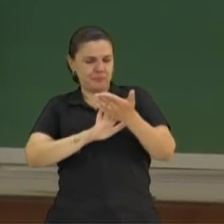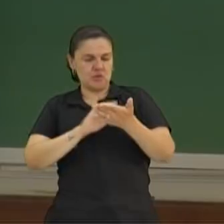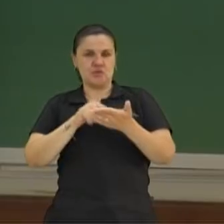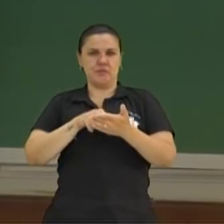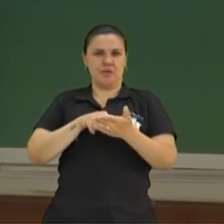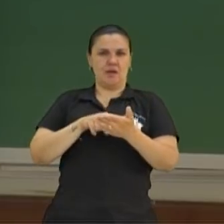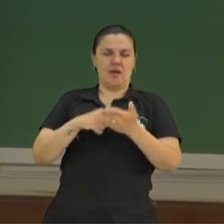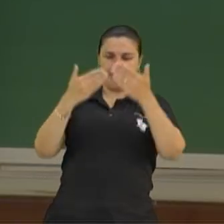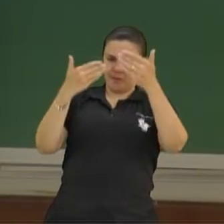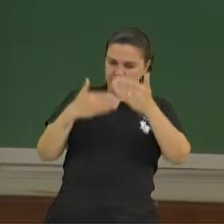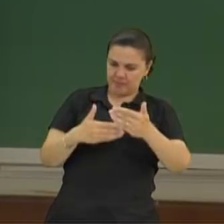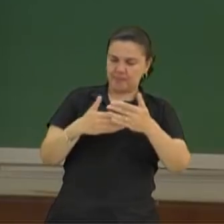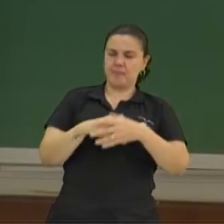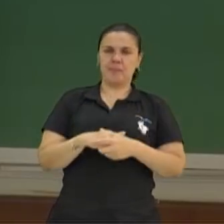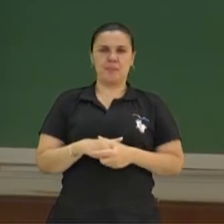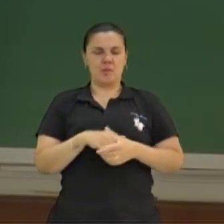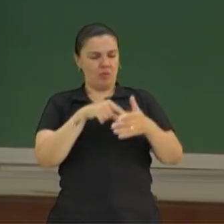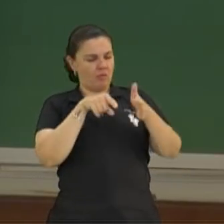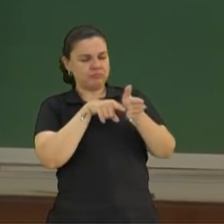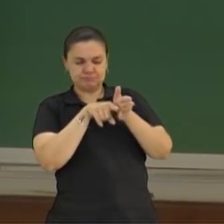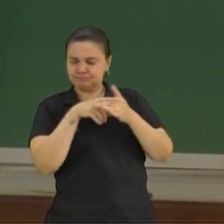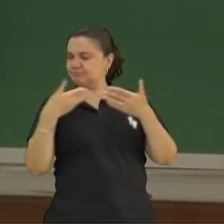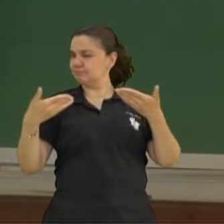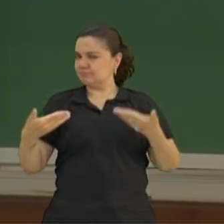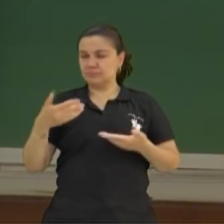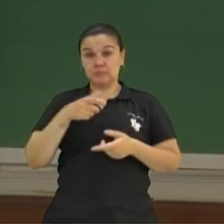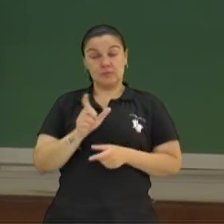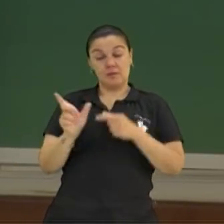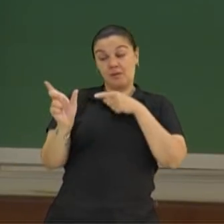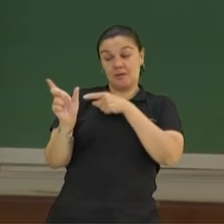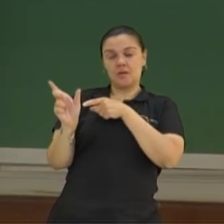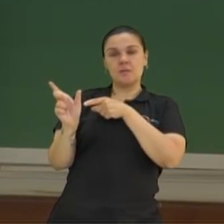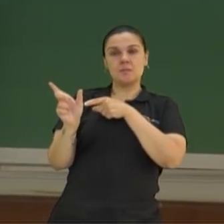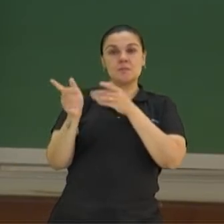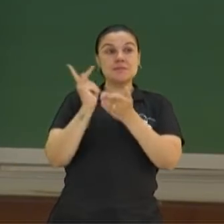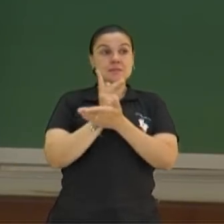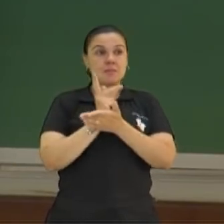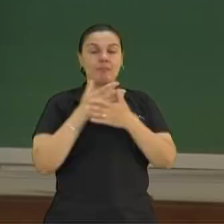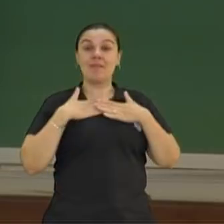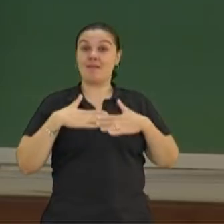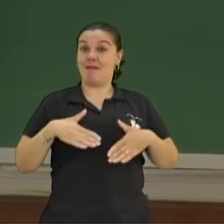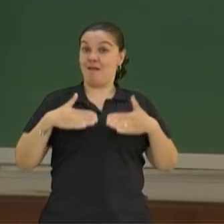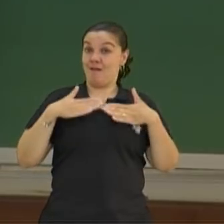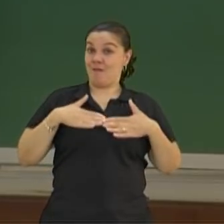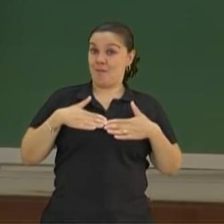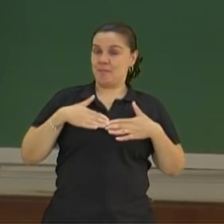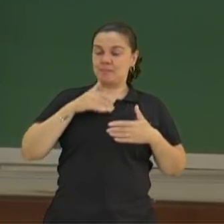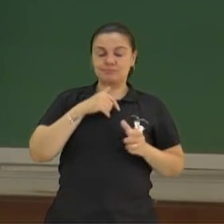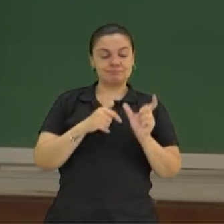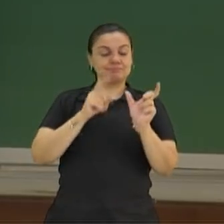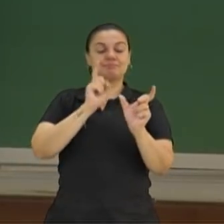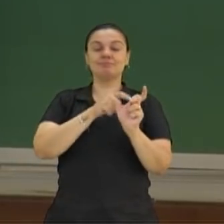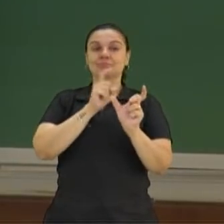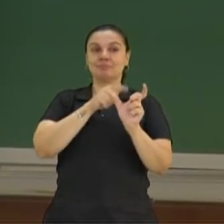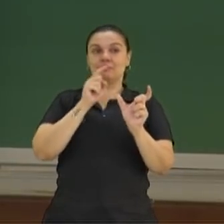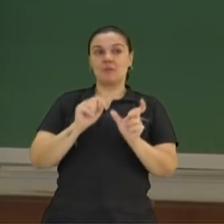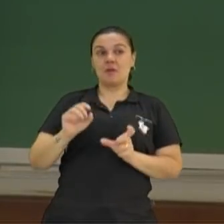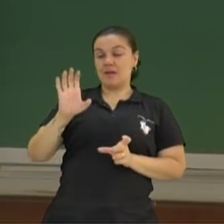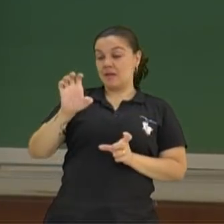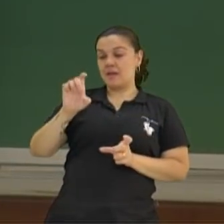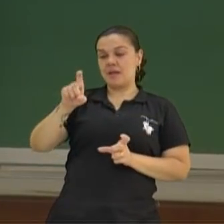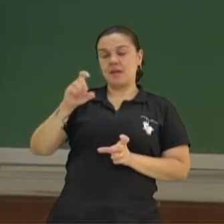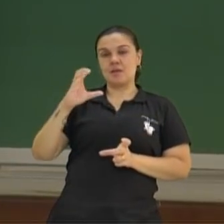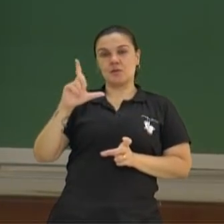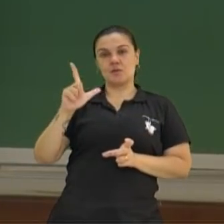estiver realizando uma prova, algum tipo de avaliação, é importante que você leia as questões sempre com muita calma e você preste atenção nessas palavras, como